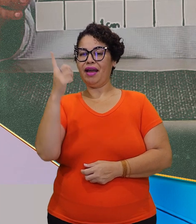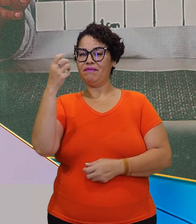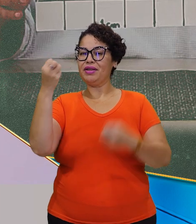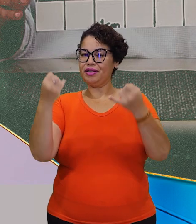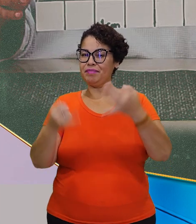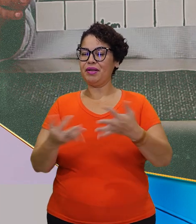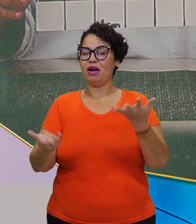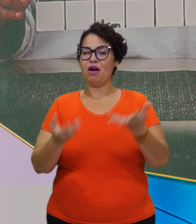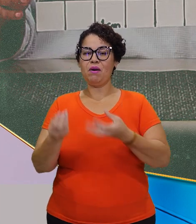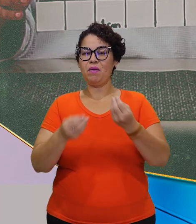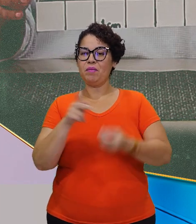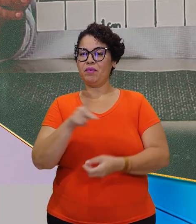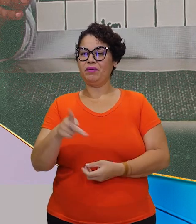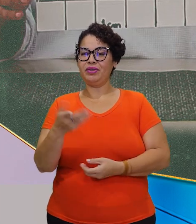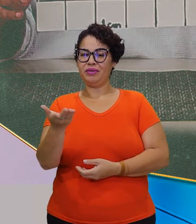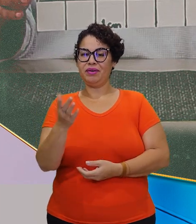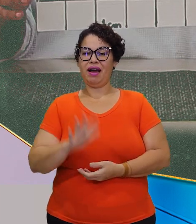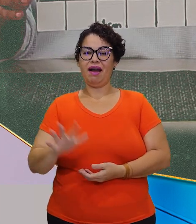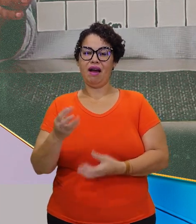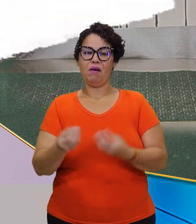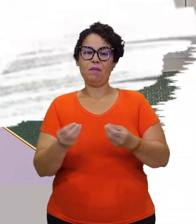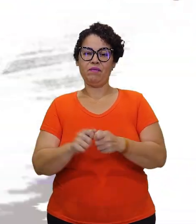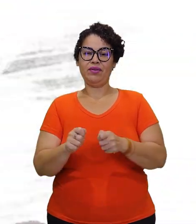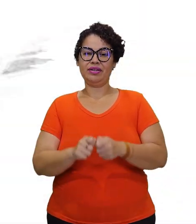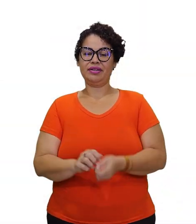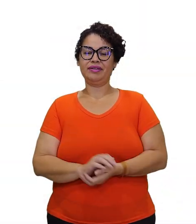nos mostrar como calculamos a sua área.